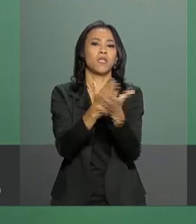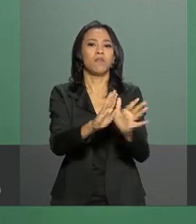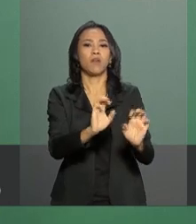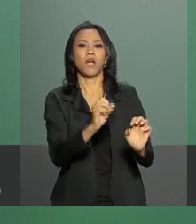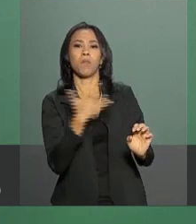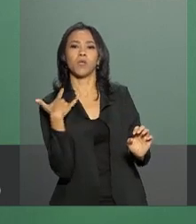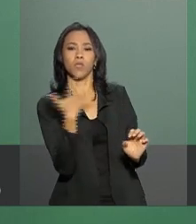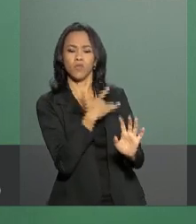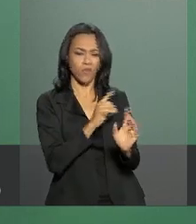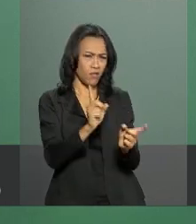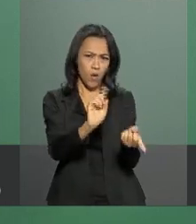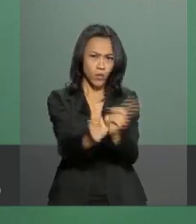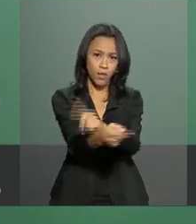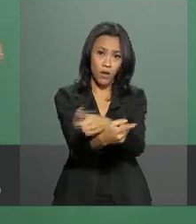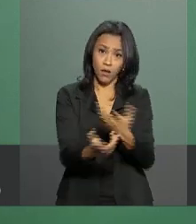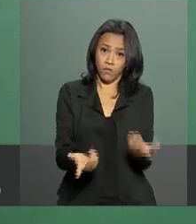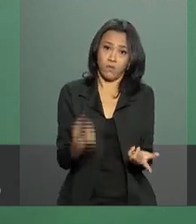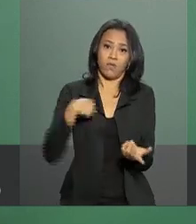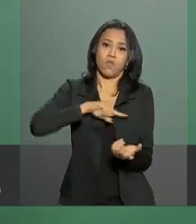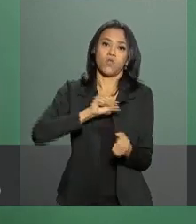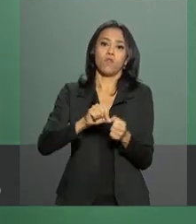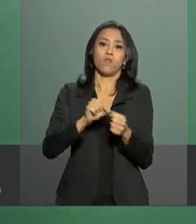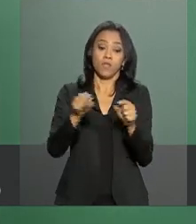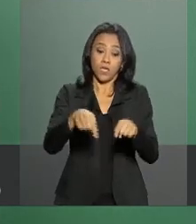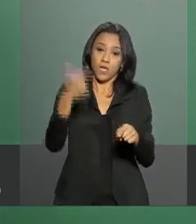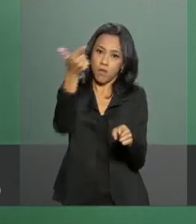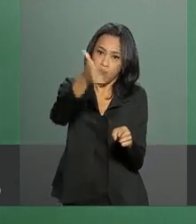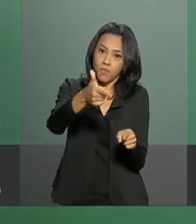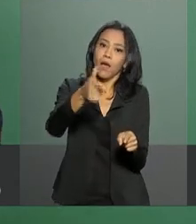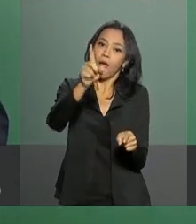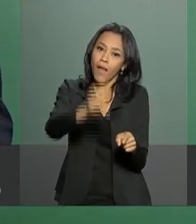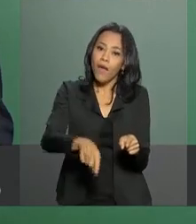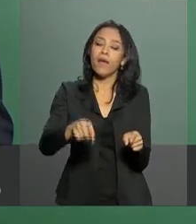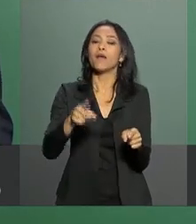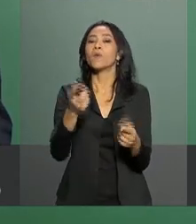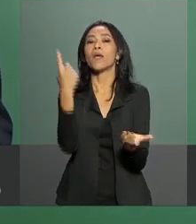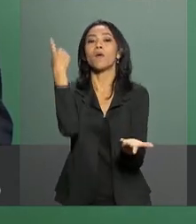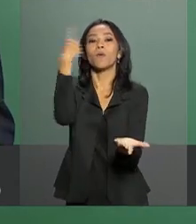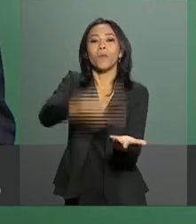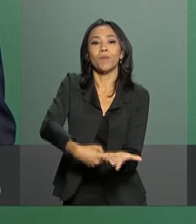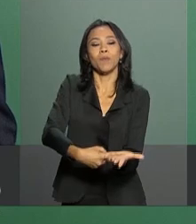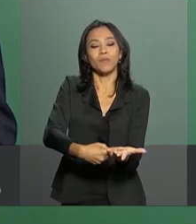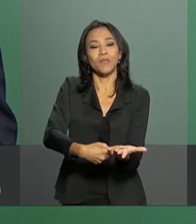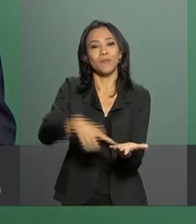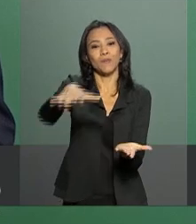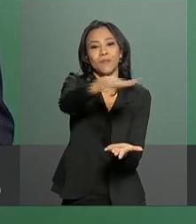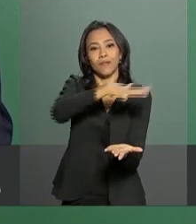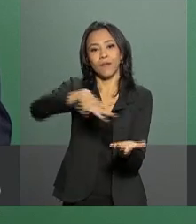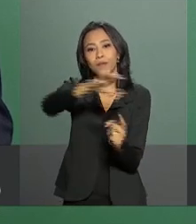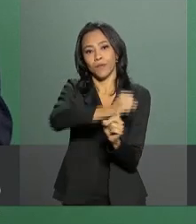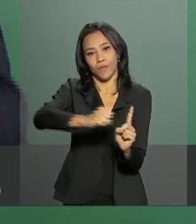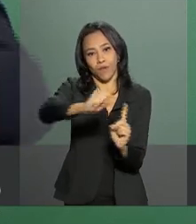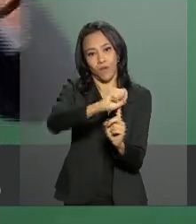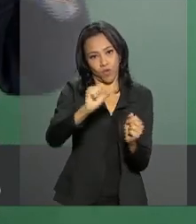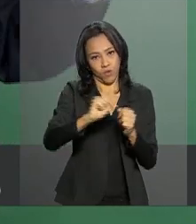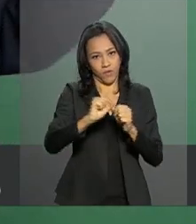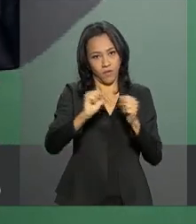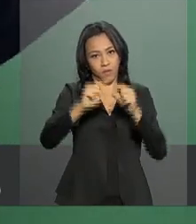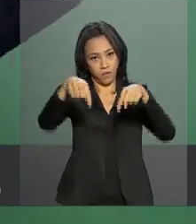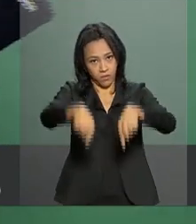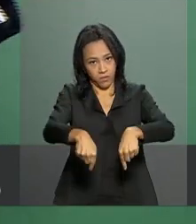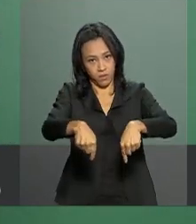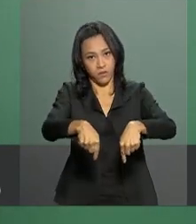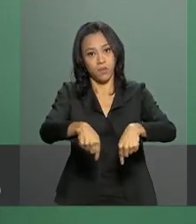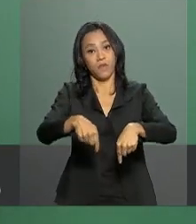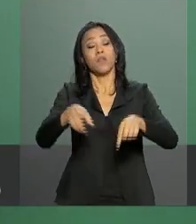e ao contrário o que nós estamos fazendo aqui é que vem a chamada responsabilidade social ao lado